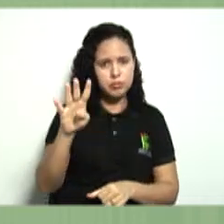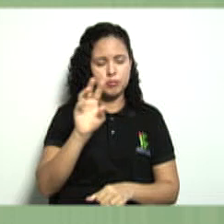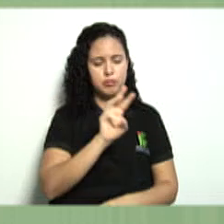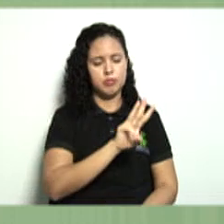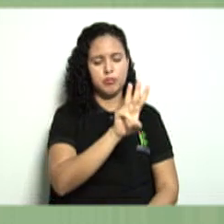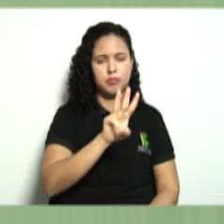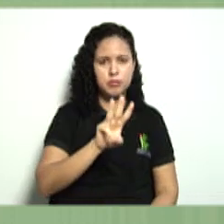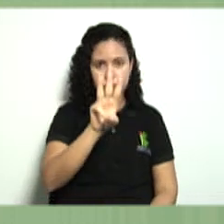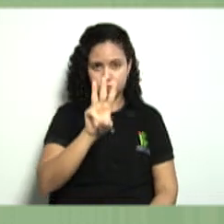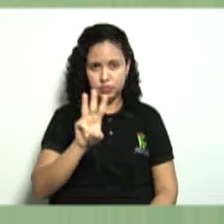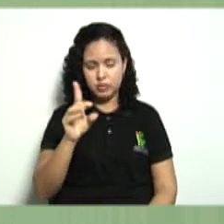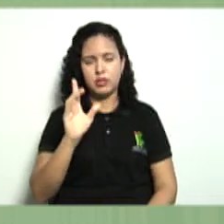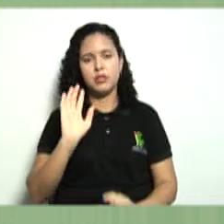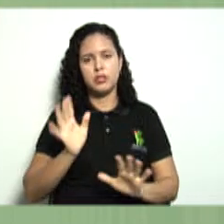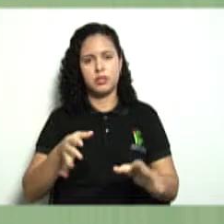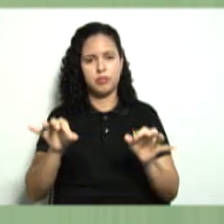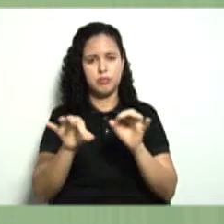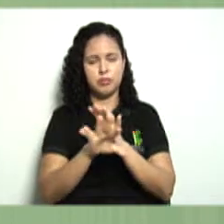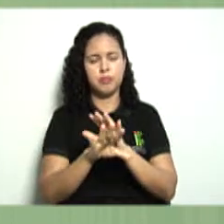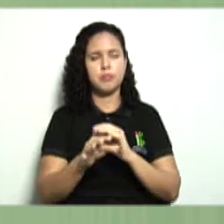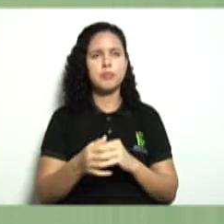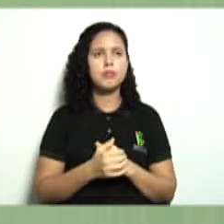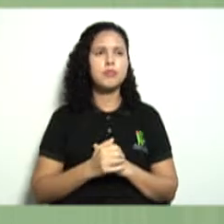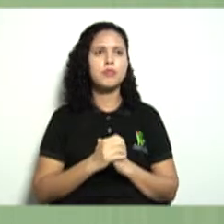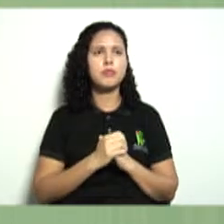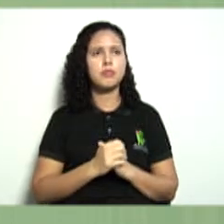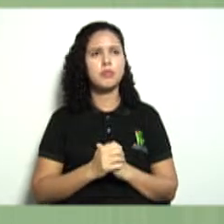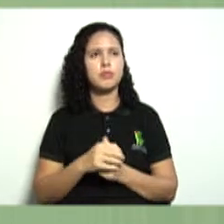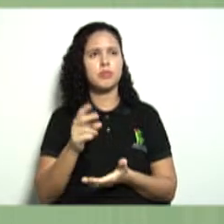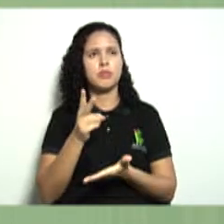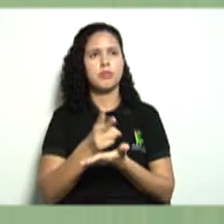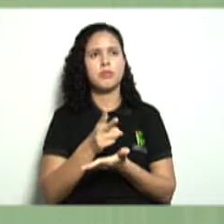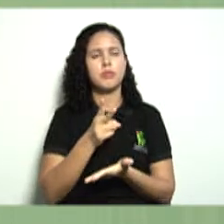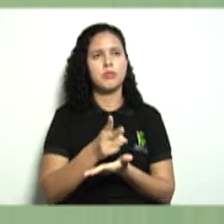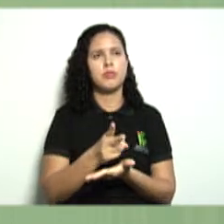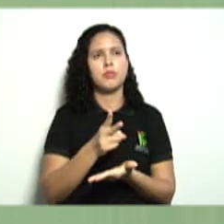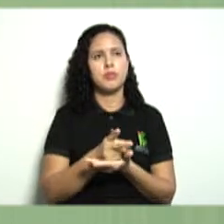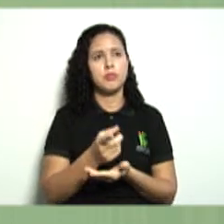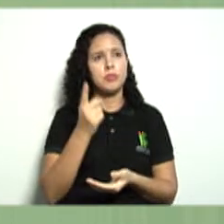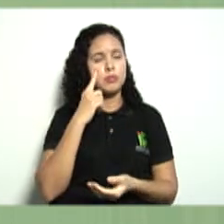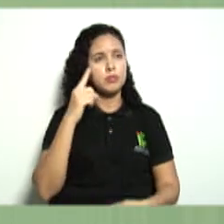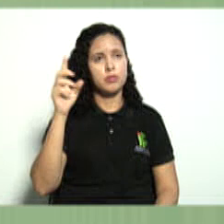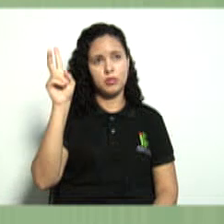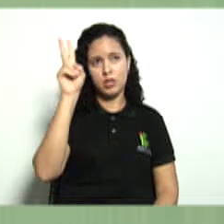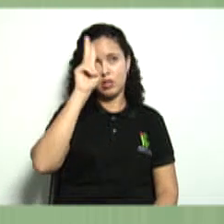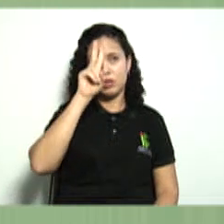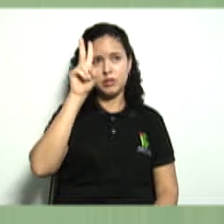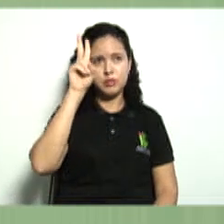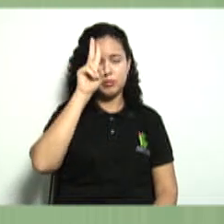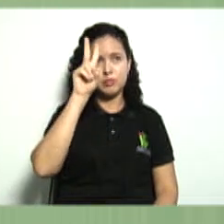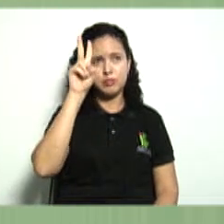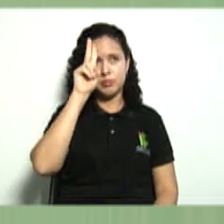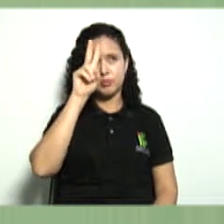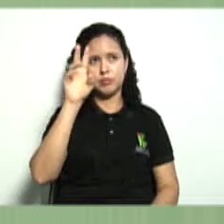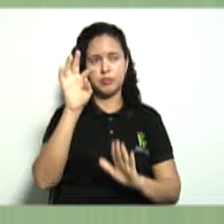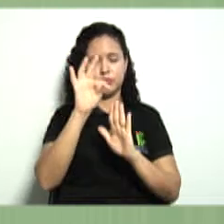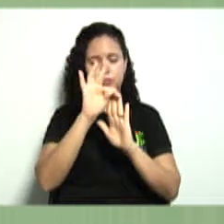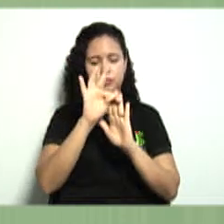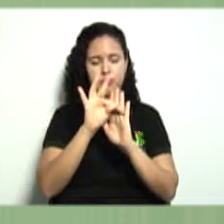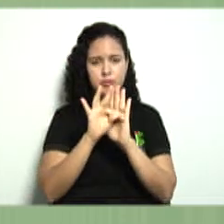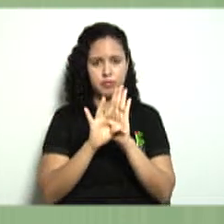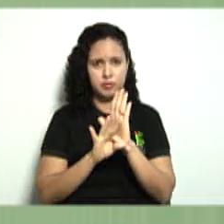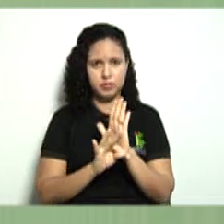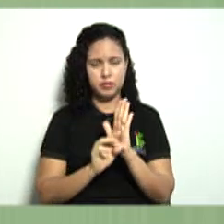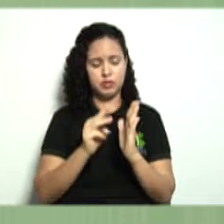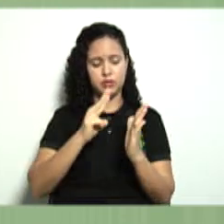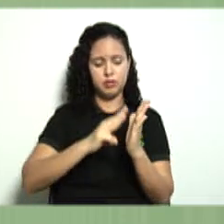sites, e-mails, enfim, ok? Continuando, a gente vai agora o quê? Mostrar para vocês o editor de